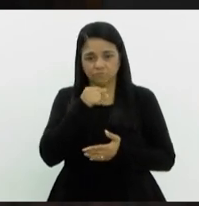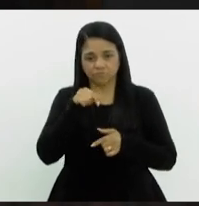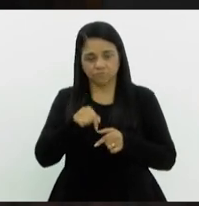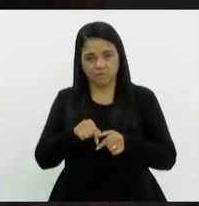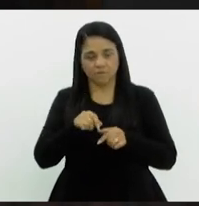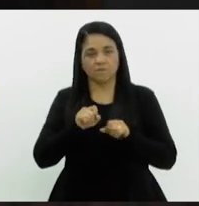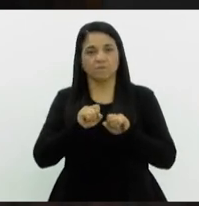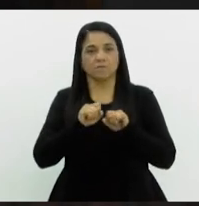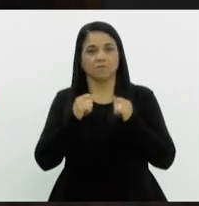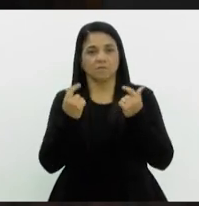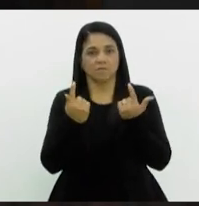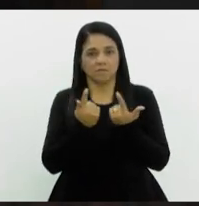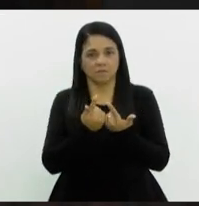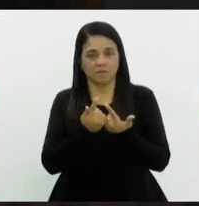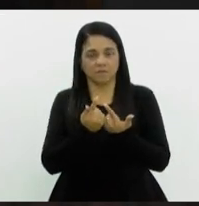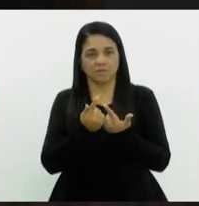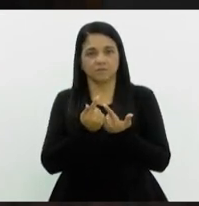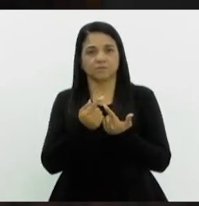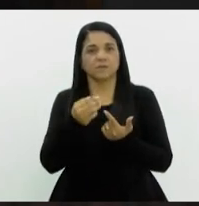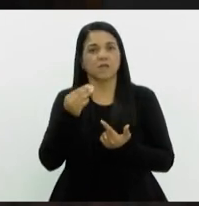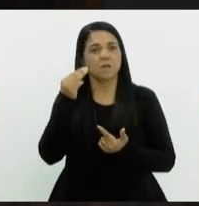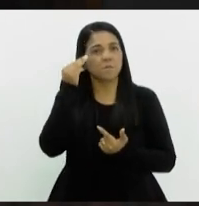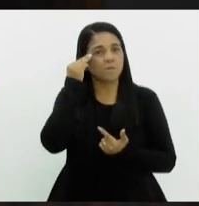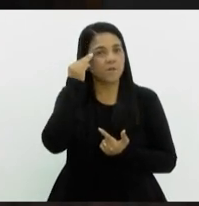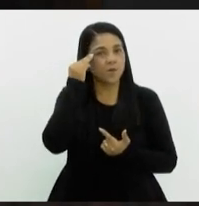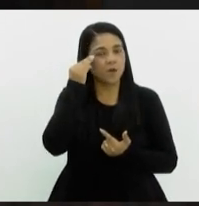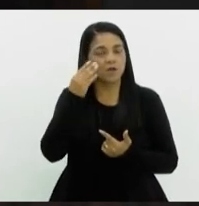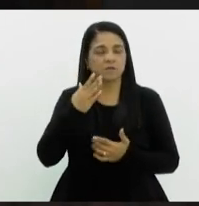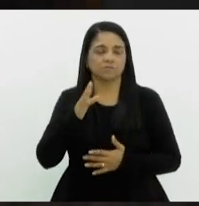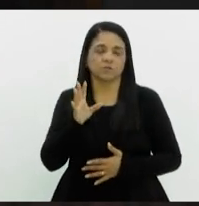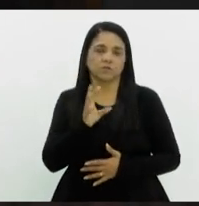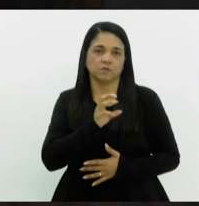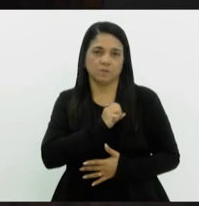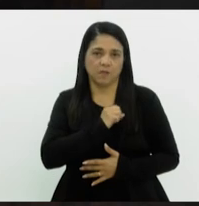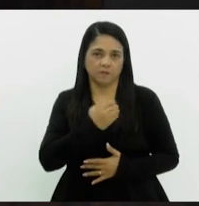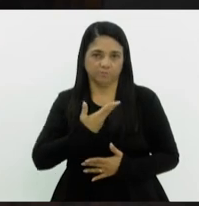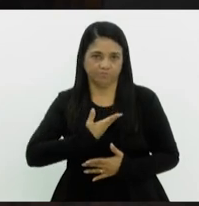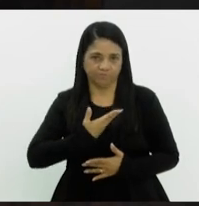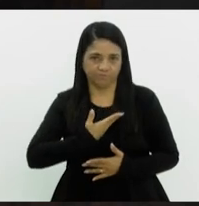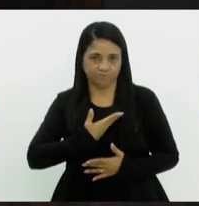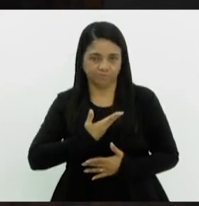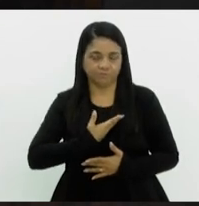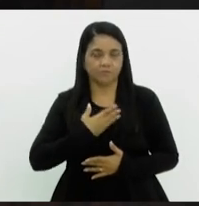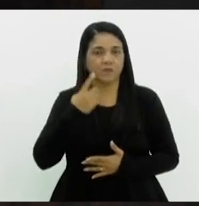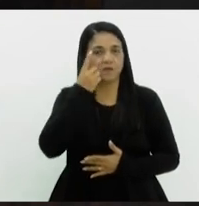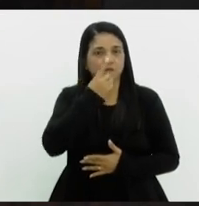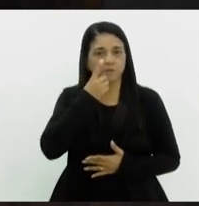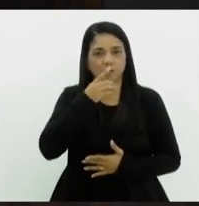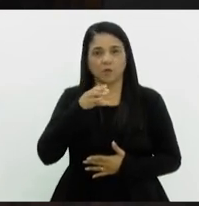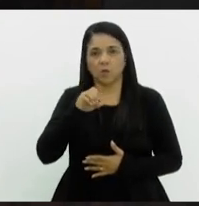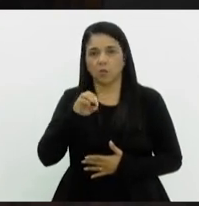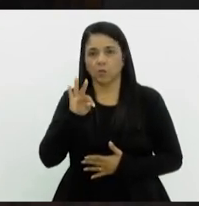Casa Legislativa em memória do nosso querido deputado Otônio de Paula Pai.